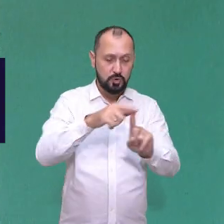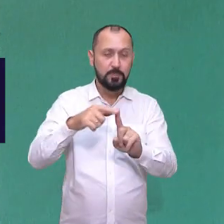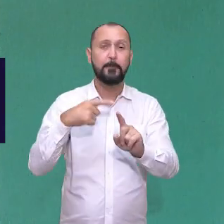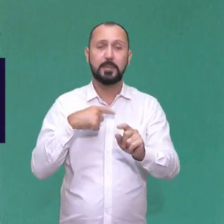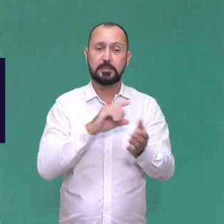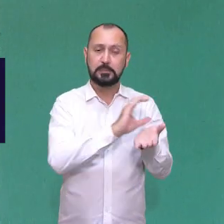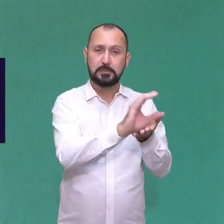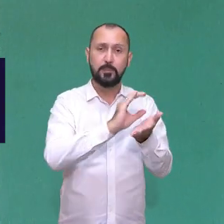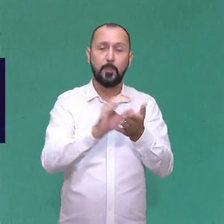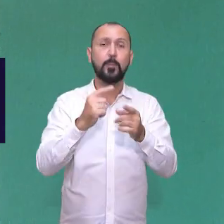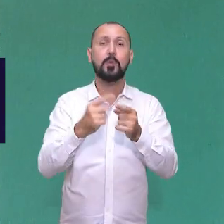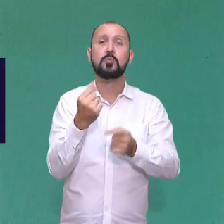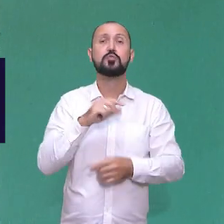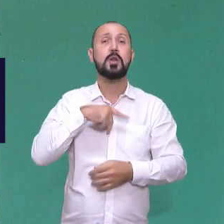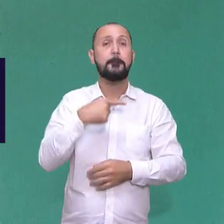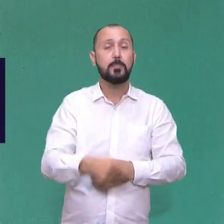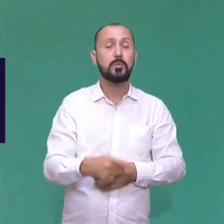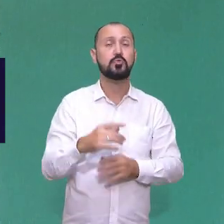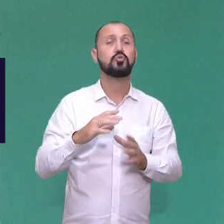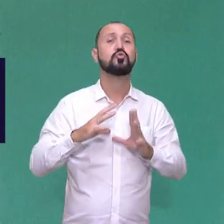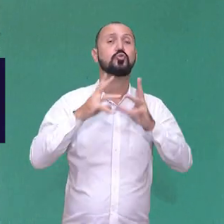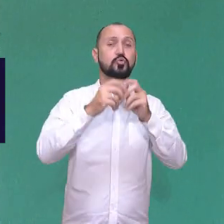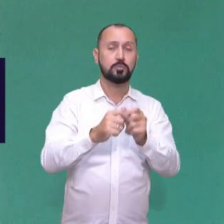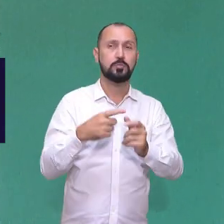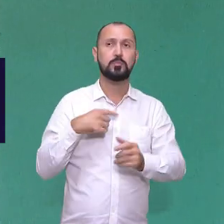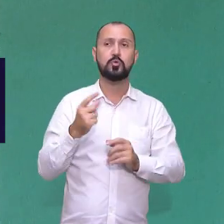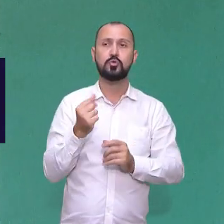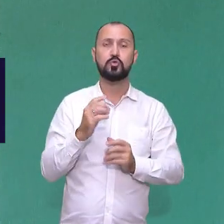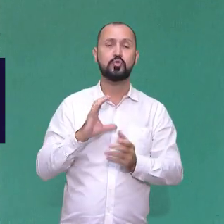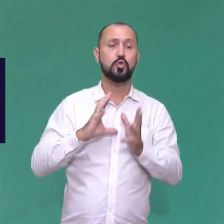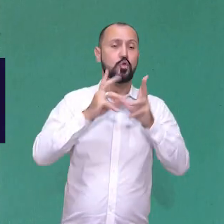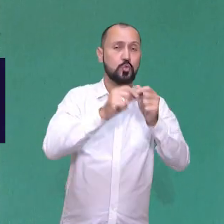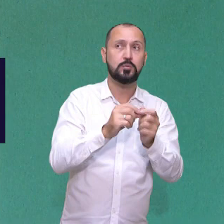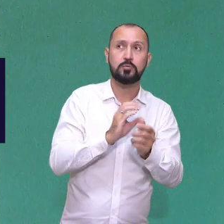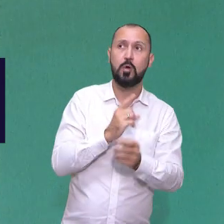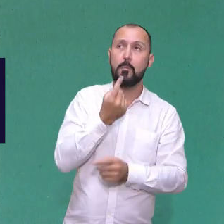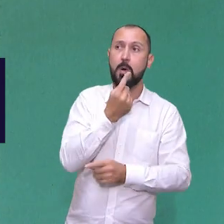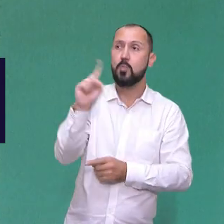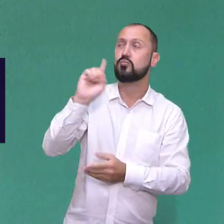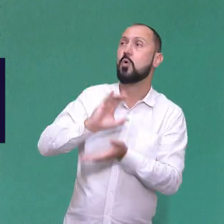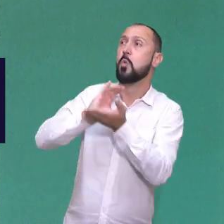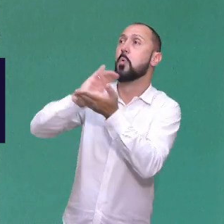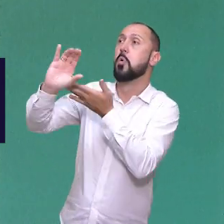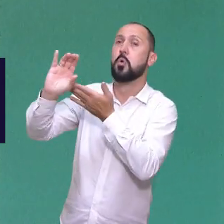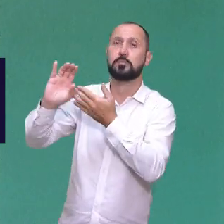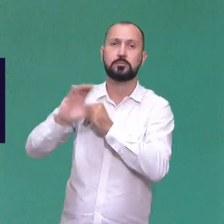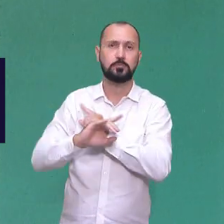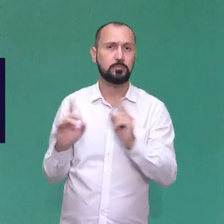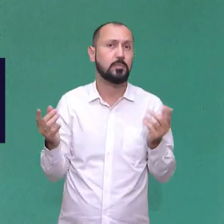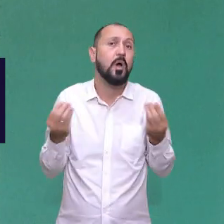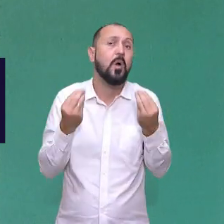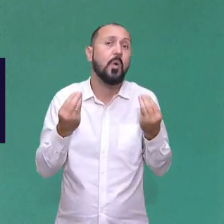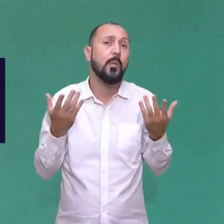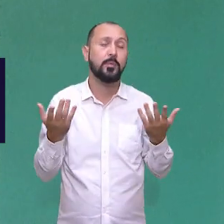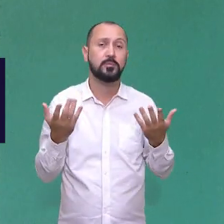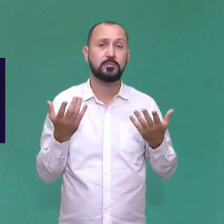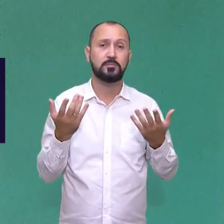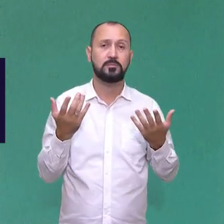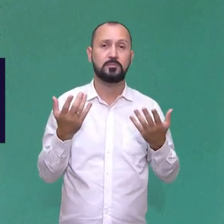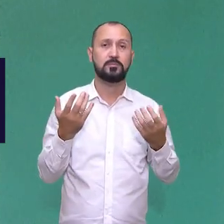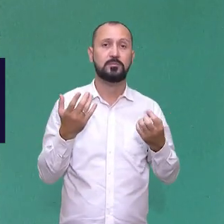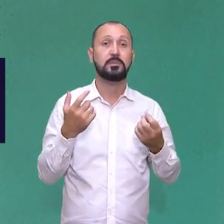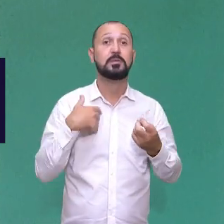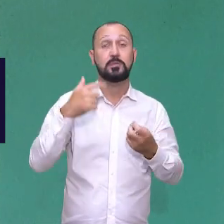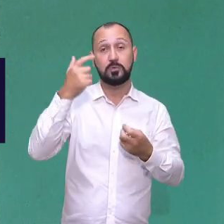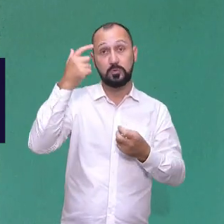e todos os setores têm que ser atendidos, porque o dinheiro é público, o dinheiro é de todos. Então não dá para você pegar o dinheiro que é de todos e canalizar